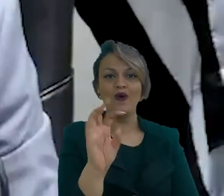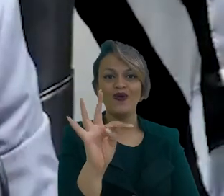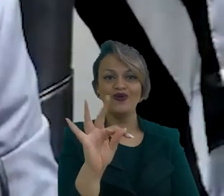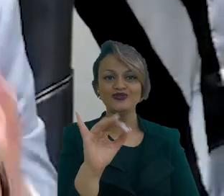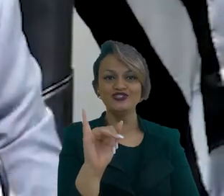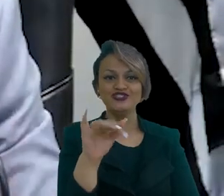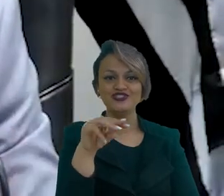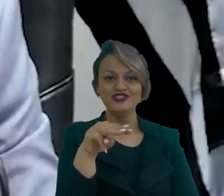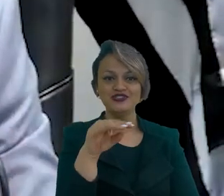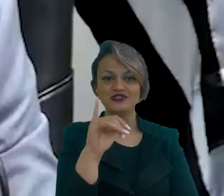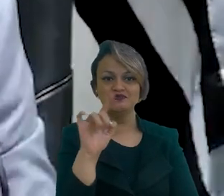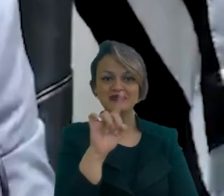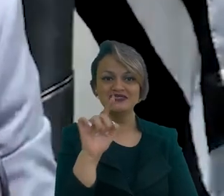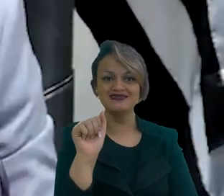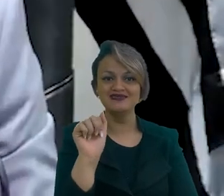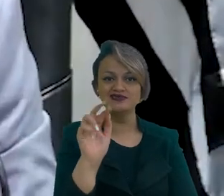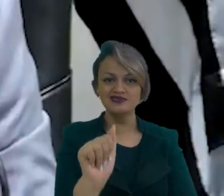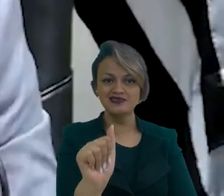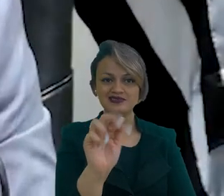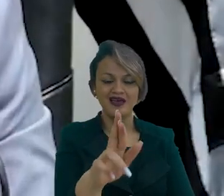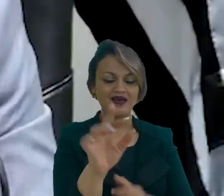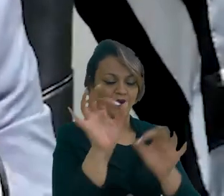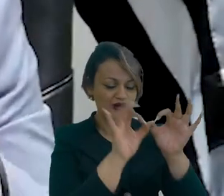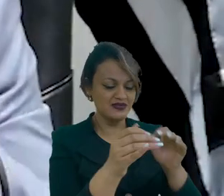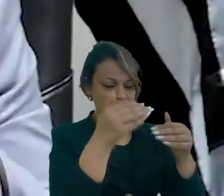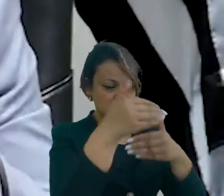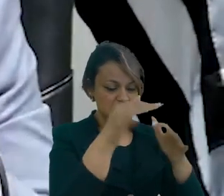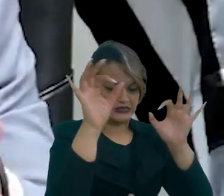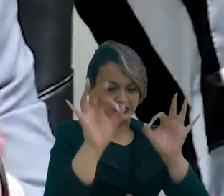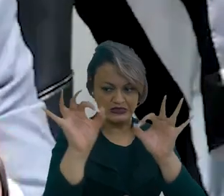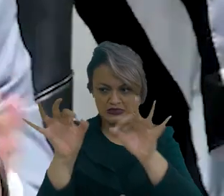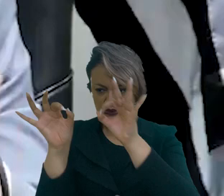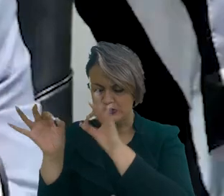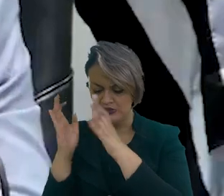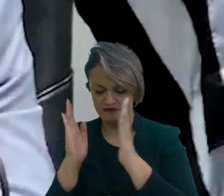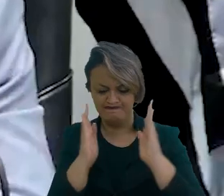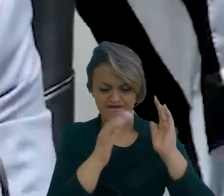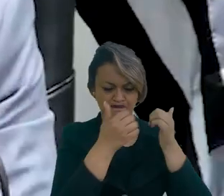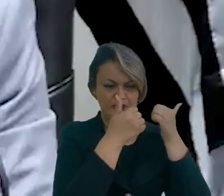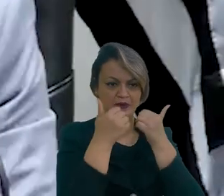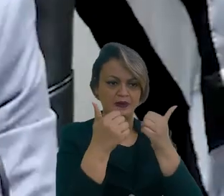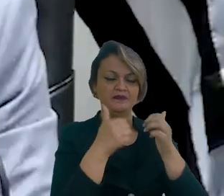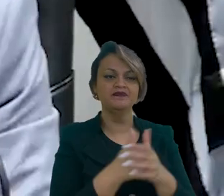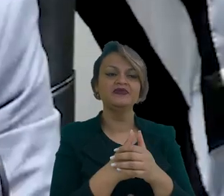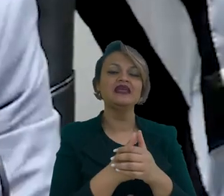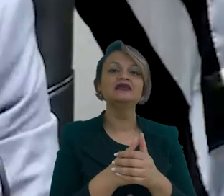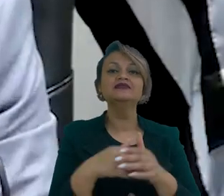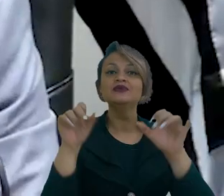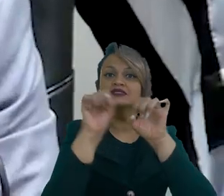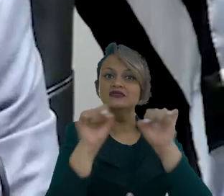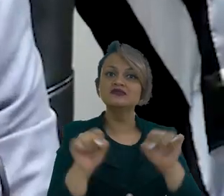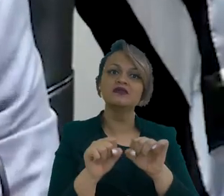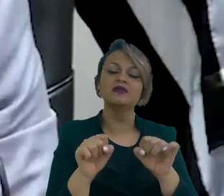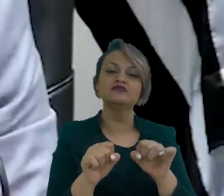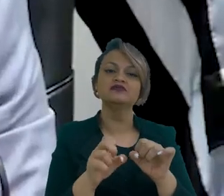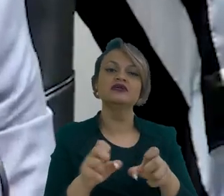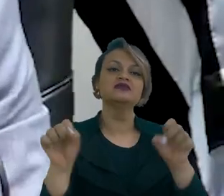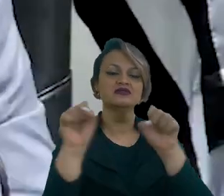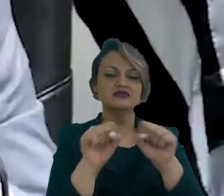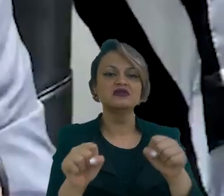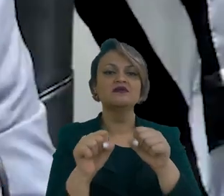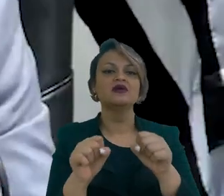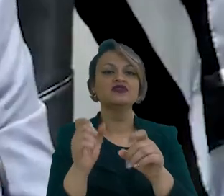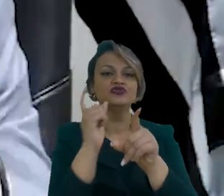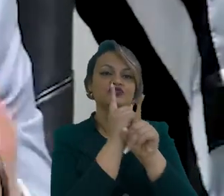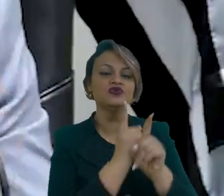otimização porque deriva de um outro modelo de fontes um processo de subscrição de regras a realidade fática esse sistema